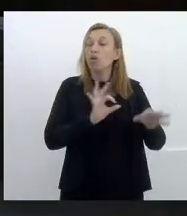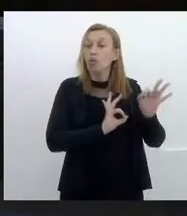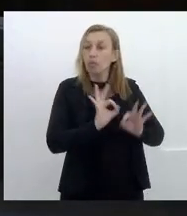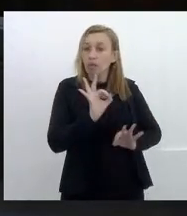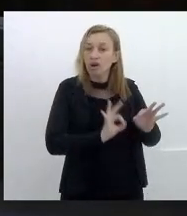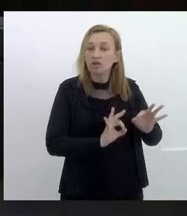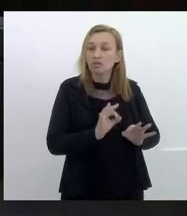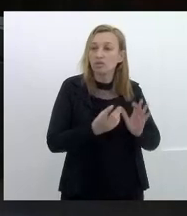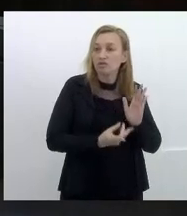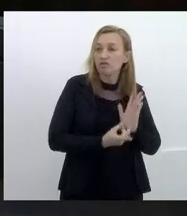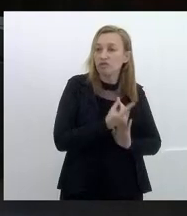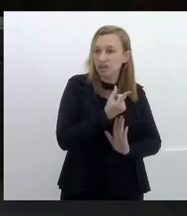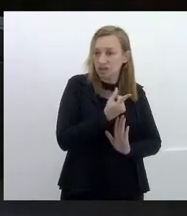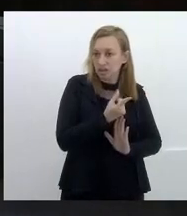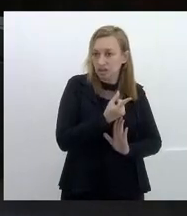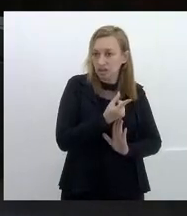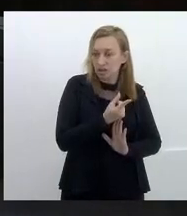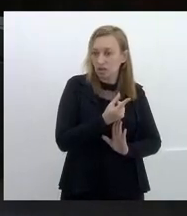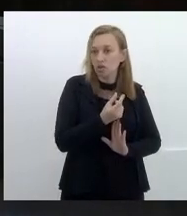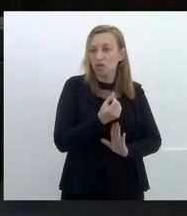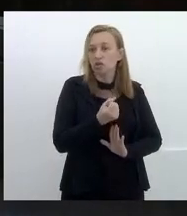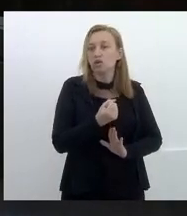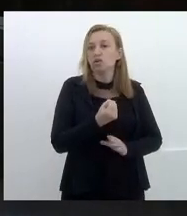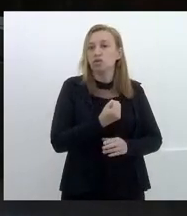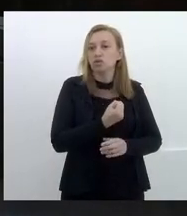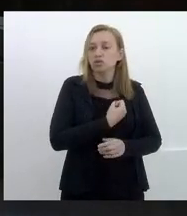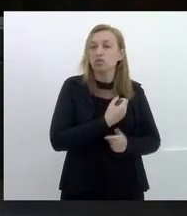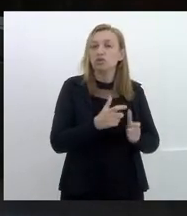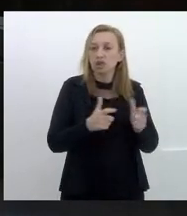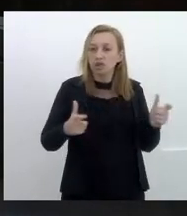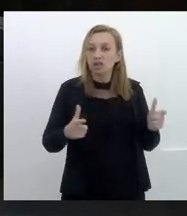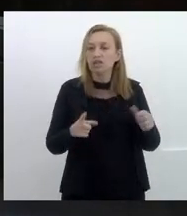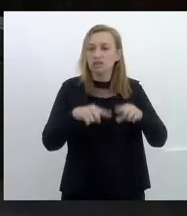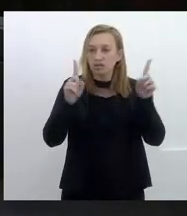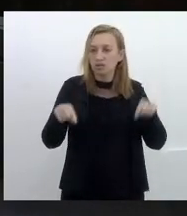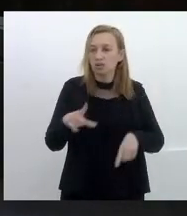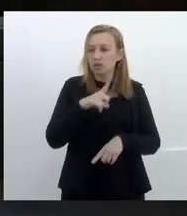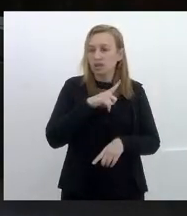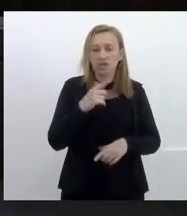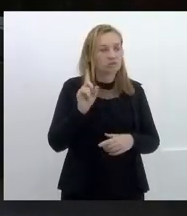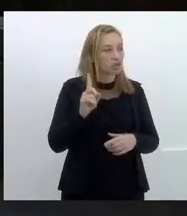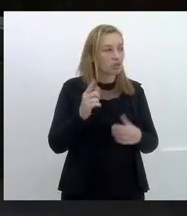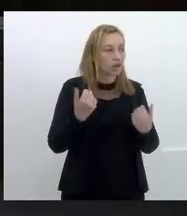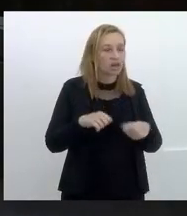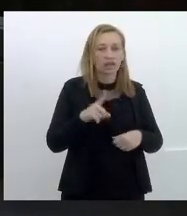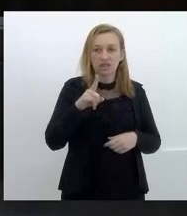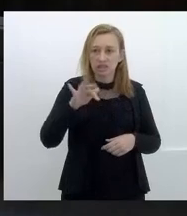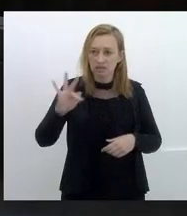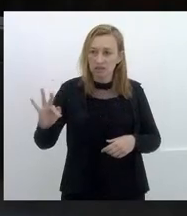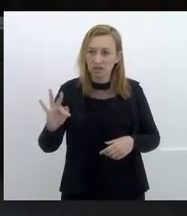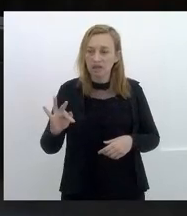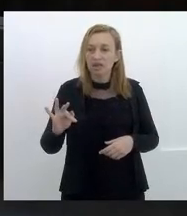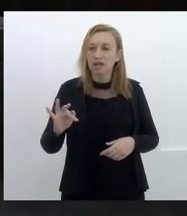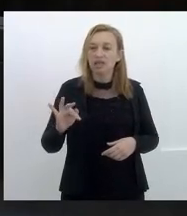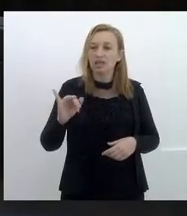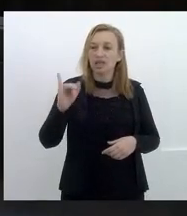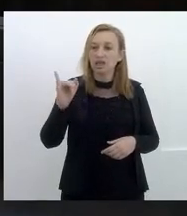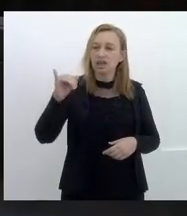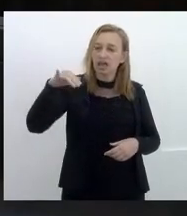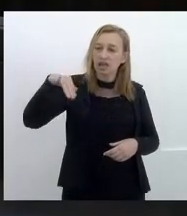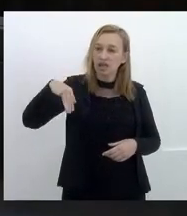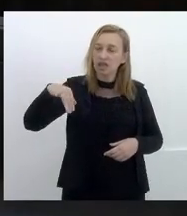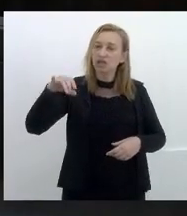plano financeiro que a maioria dos Servidores ele não é deficitário ele tem insuficiência de